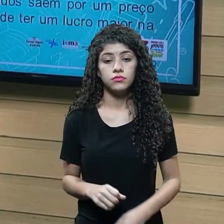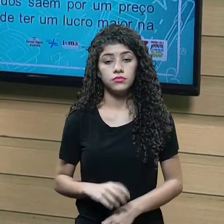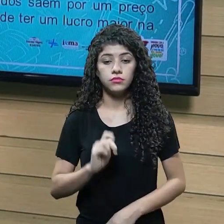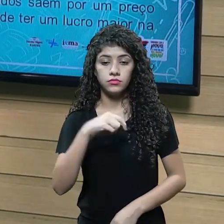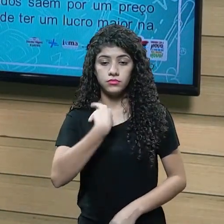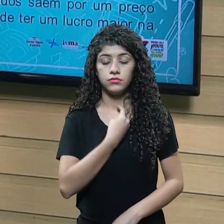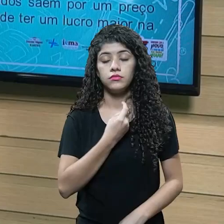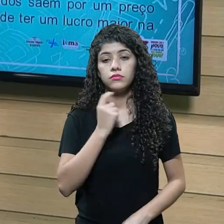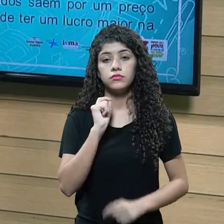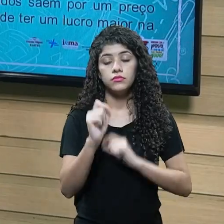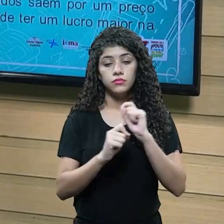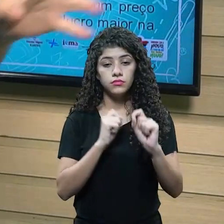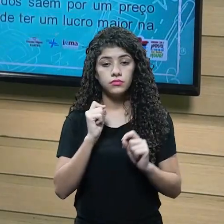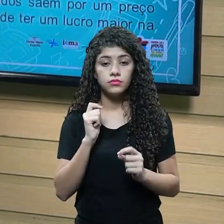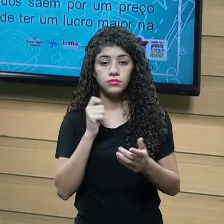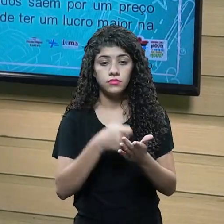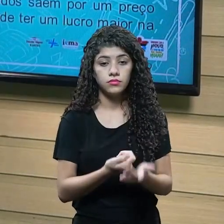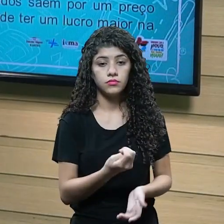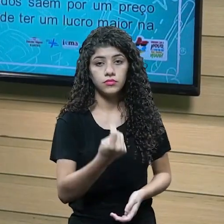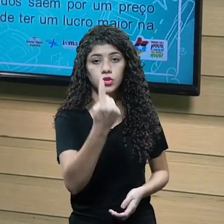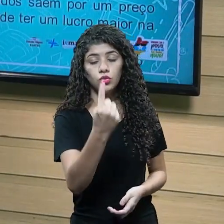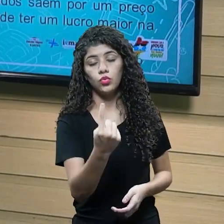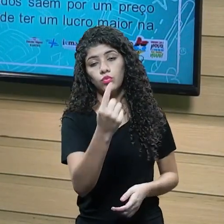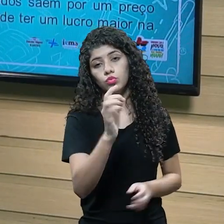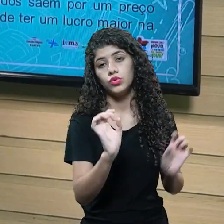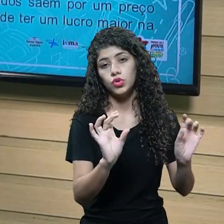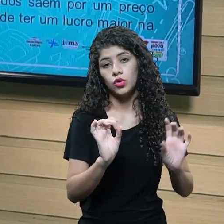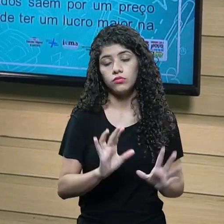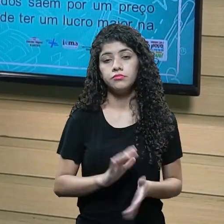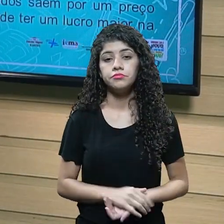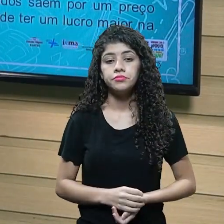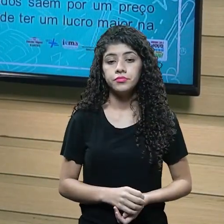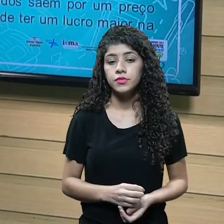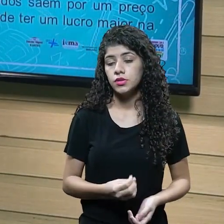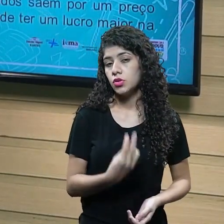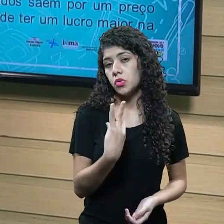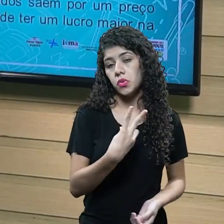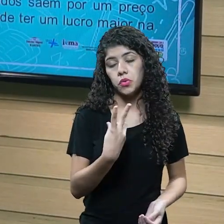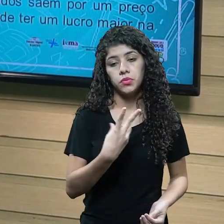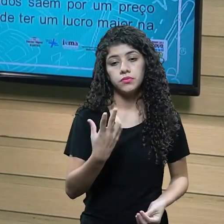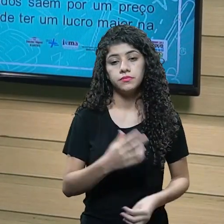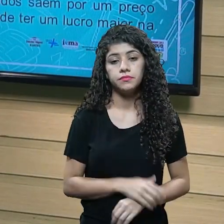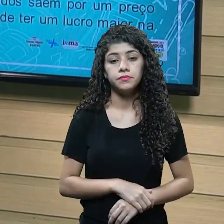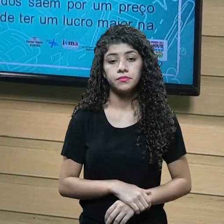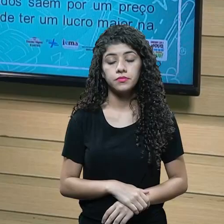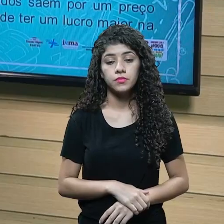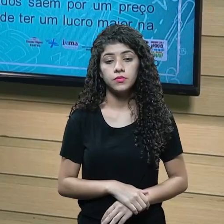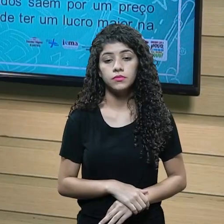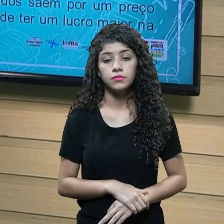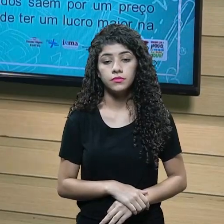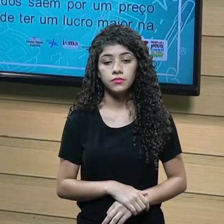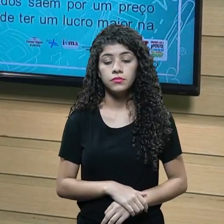finais, nós vamos adquirir um produto, nós compramos a unidade daquele produto. Por exemplo, a lata de leite na mesma situação.